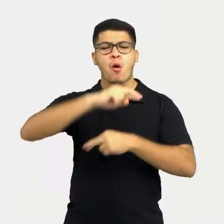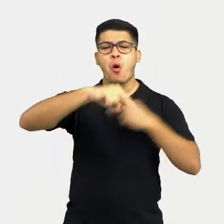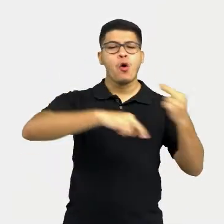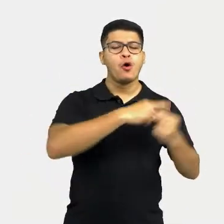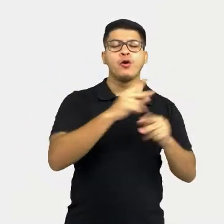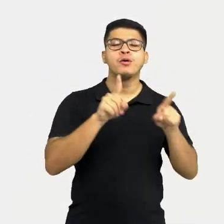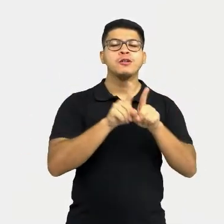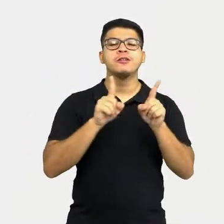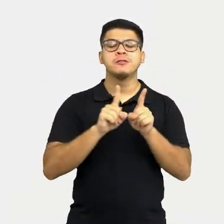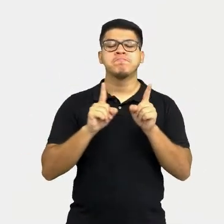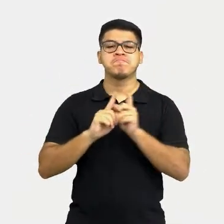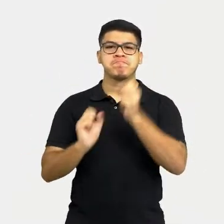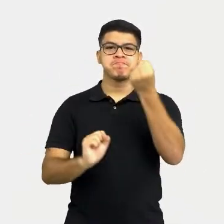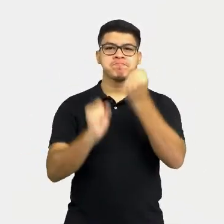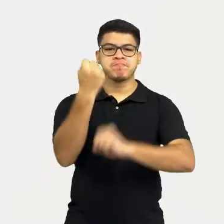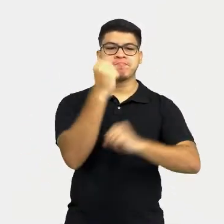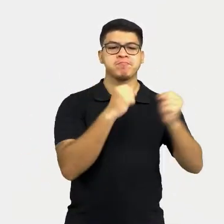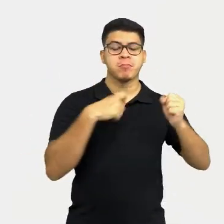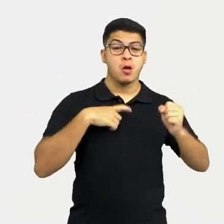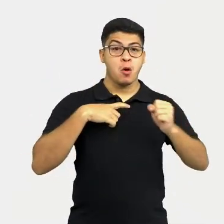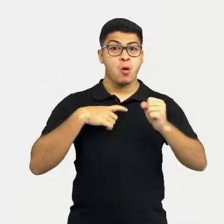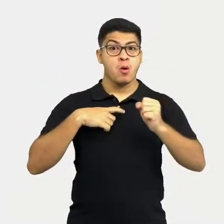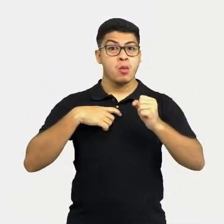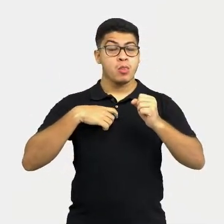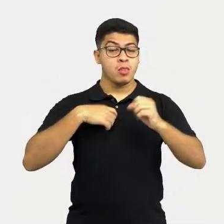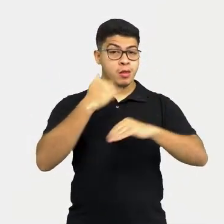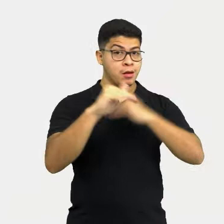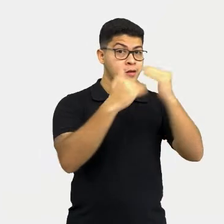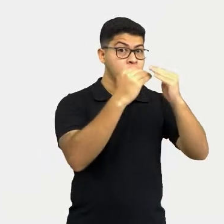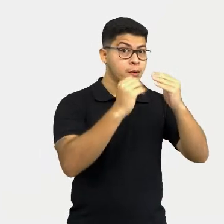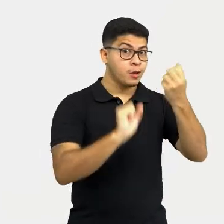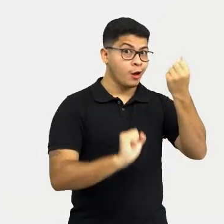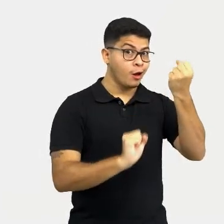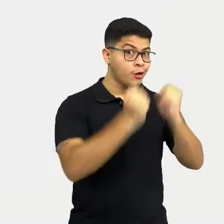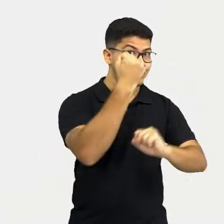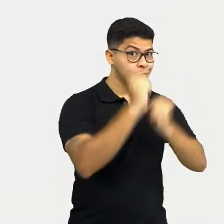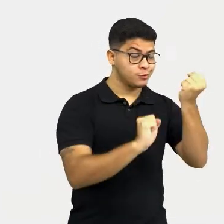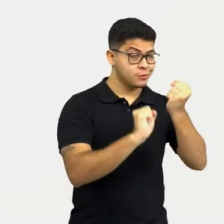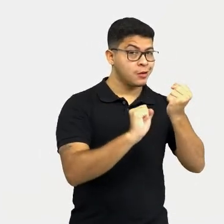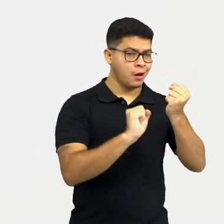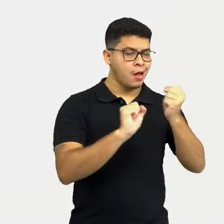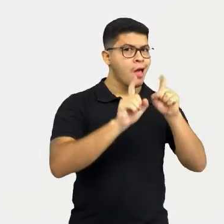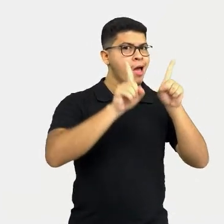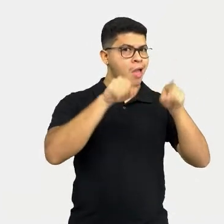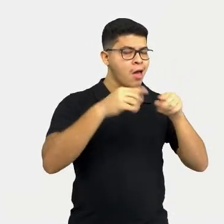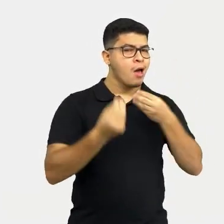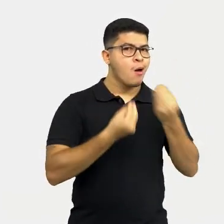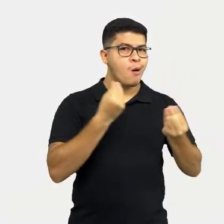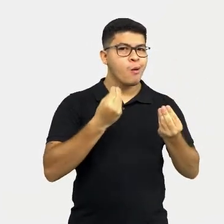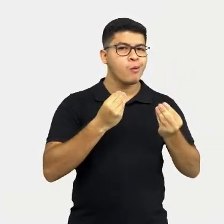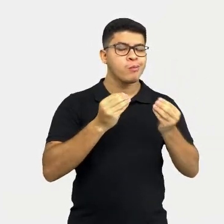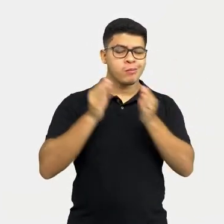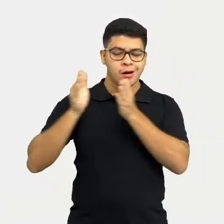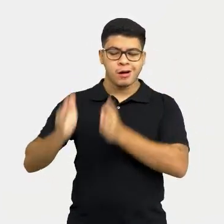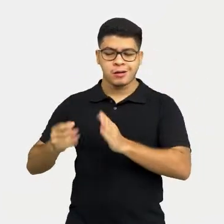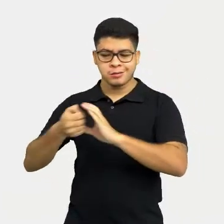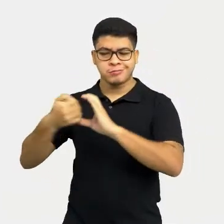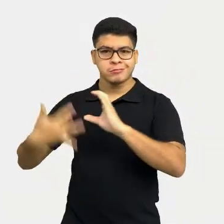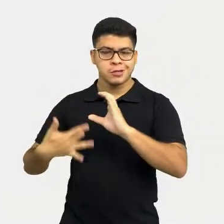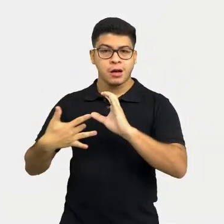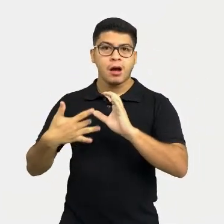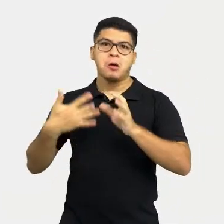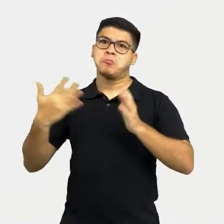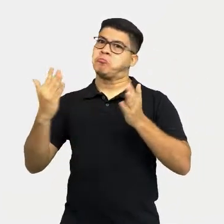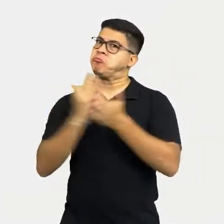produção e desenvolvimento industrial. É uma característica da fase do capitalismo industrial, né? Final do